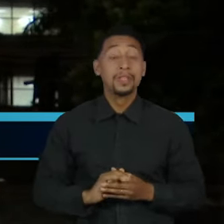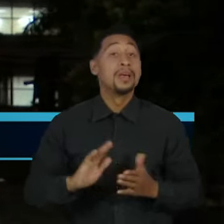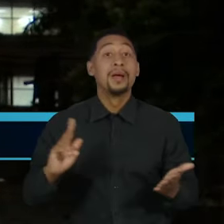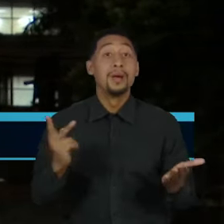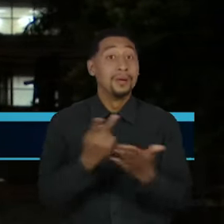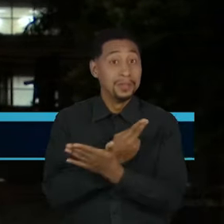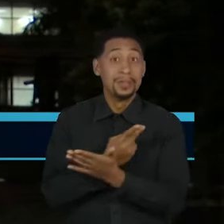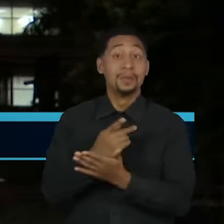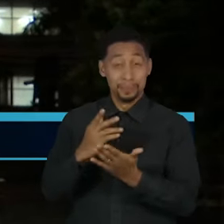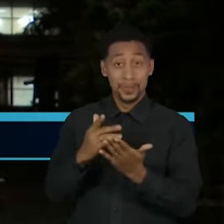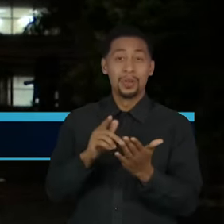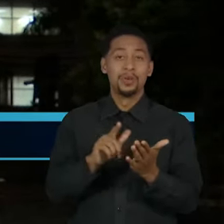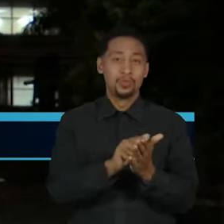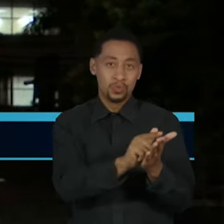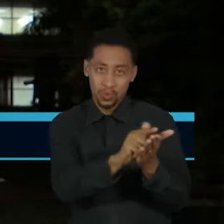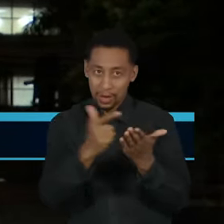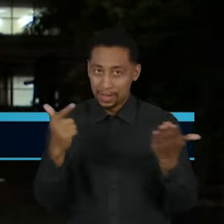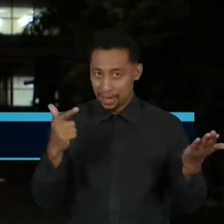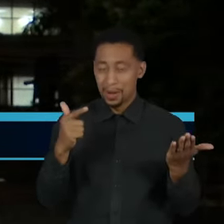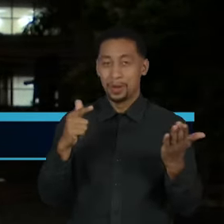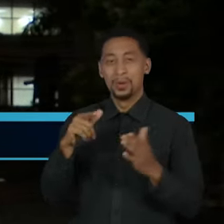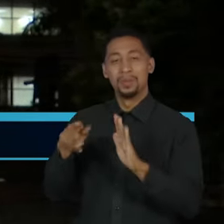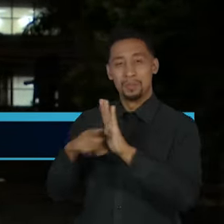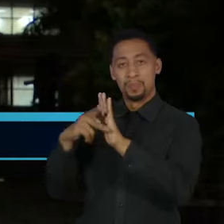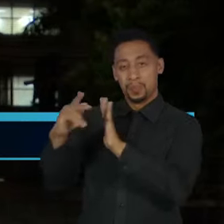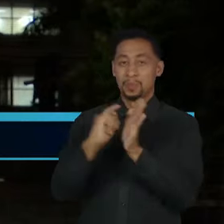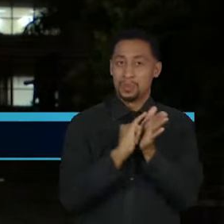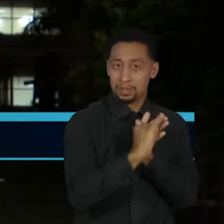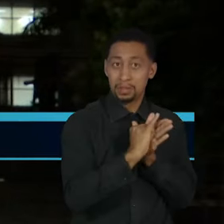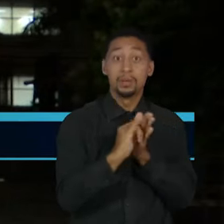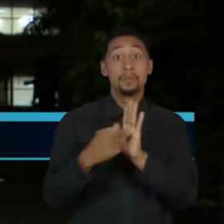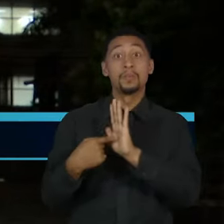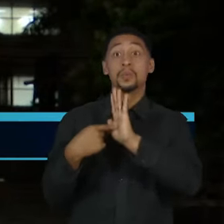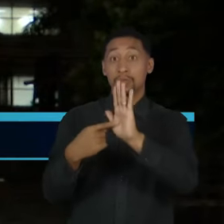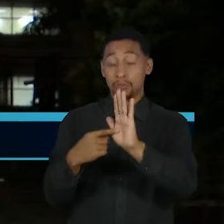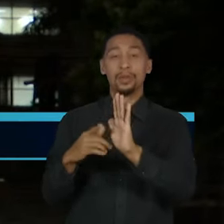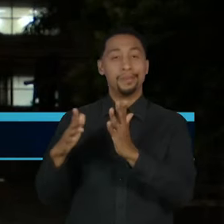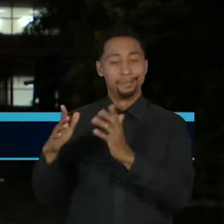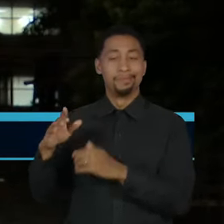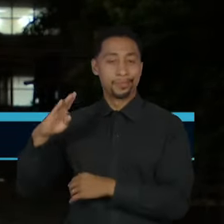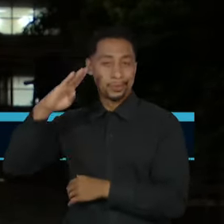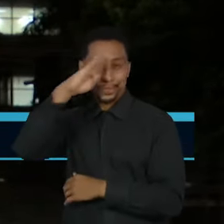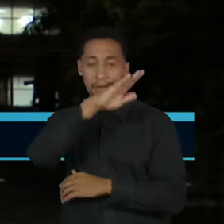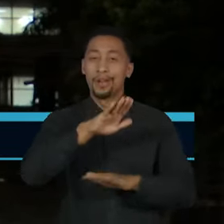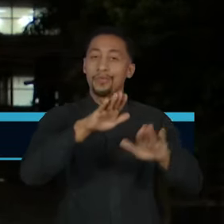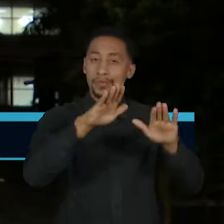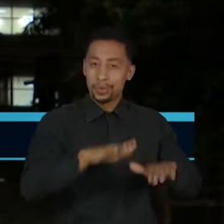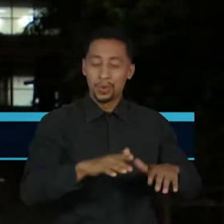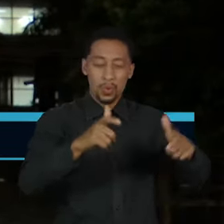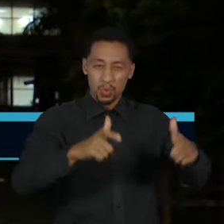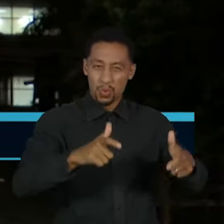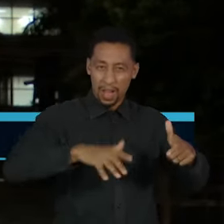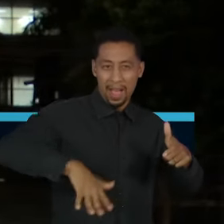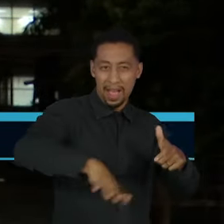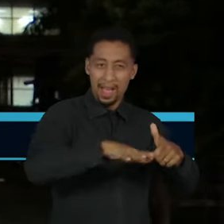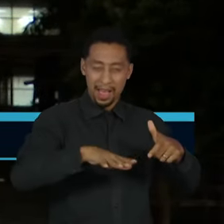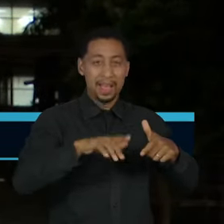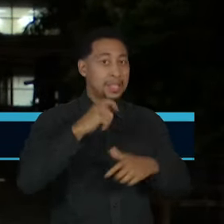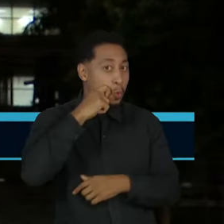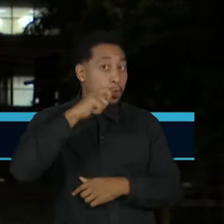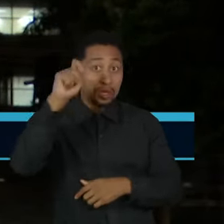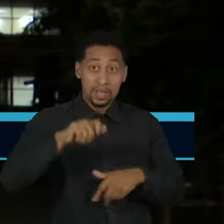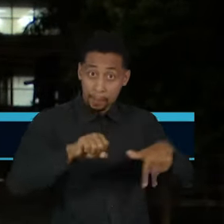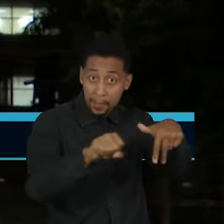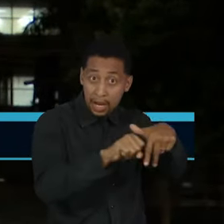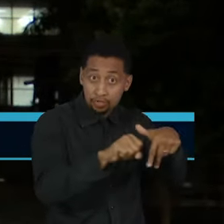jornal The New York Times revelou que o ex-presidente passou duas noites na Embaixada da Hungria em Brasília. A estadia